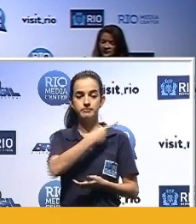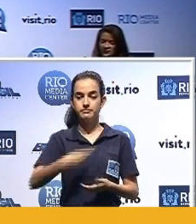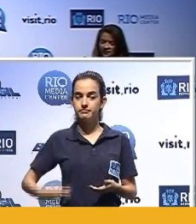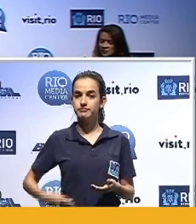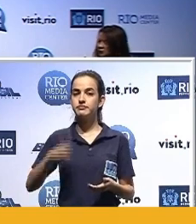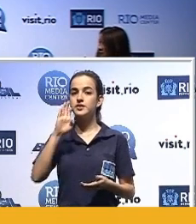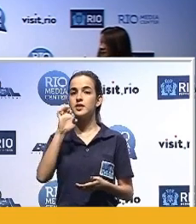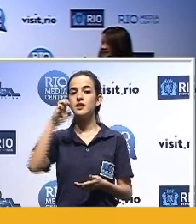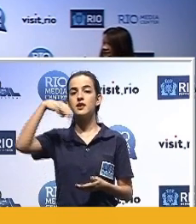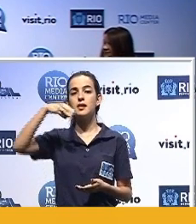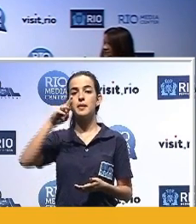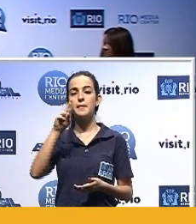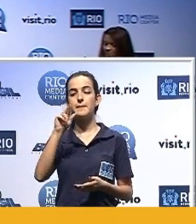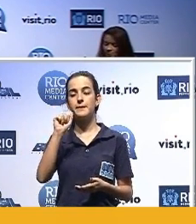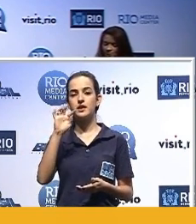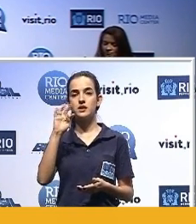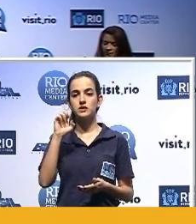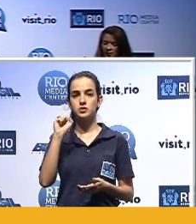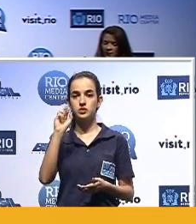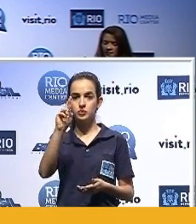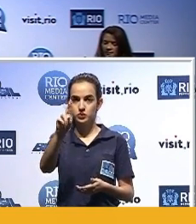Embratur, Vinícius Lumitzer.